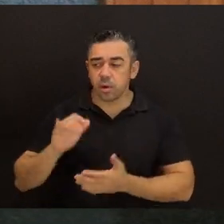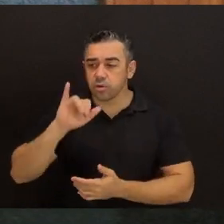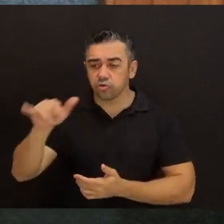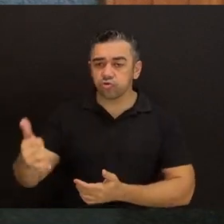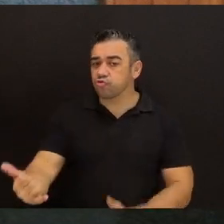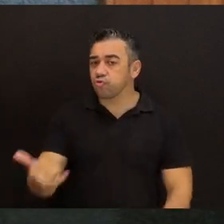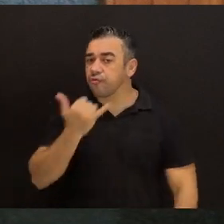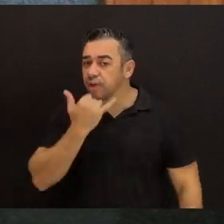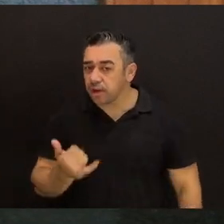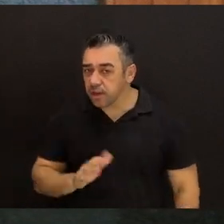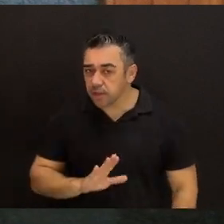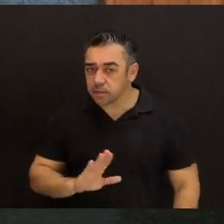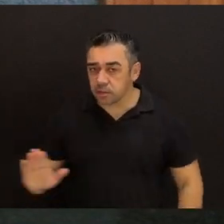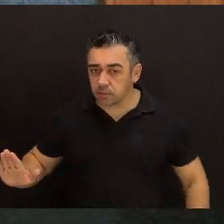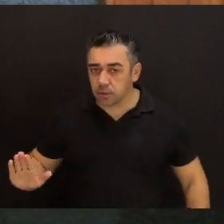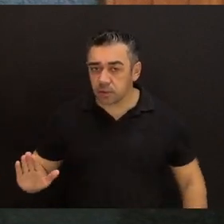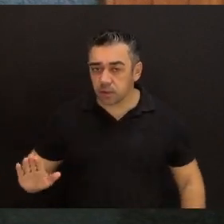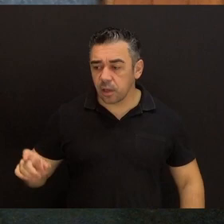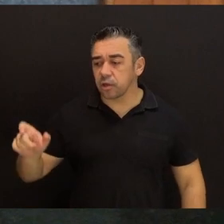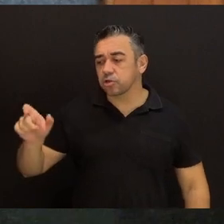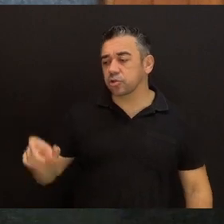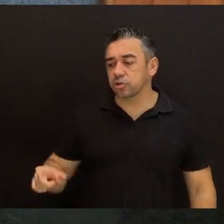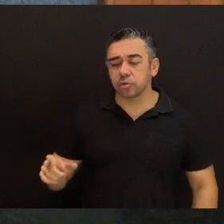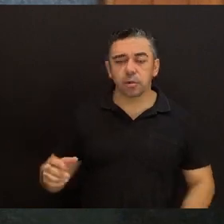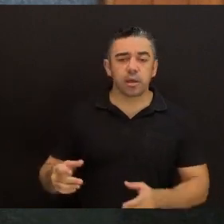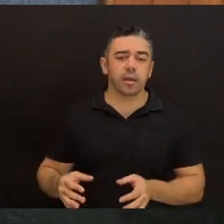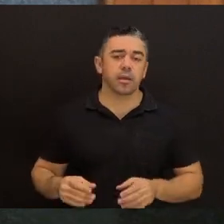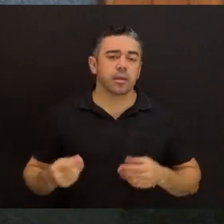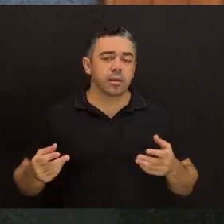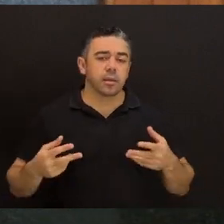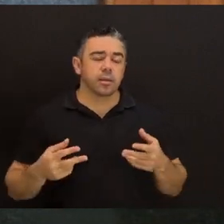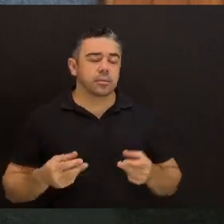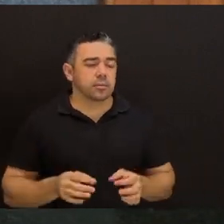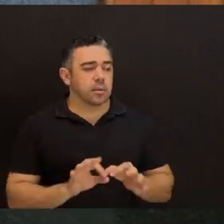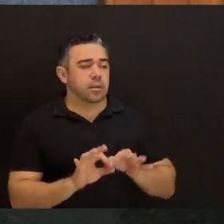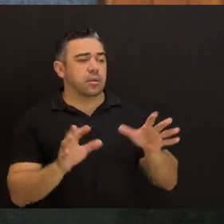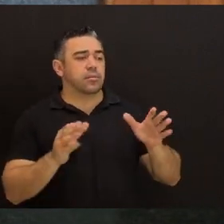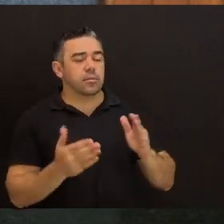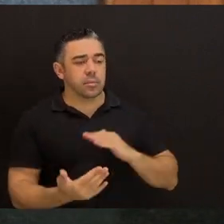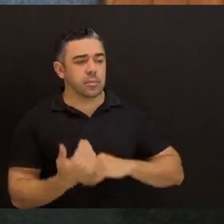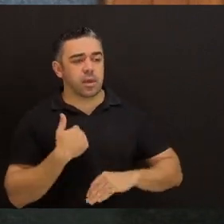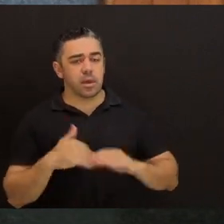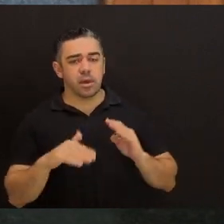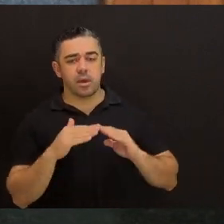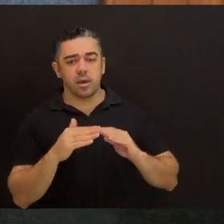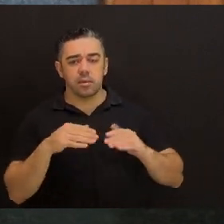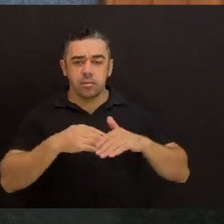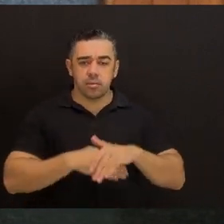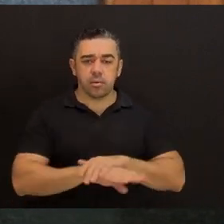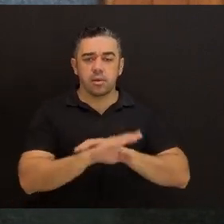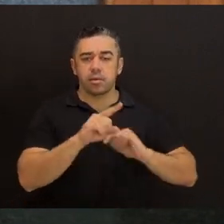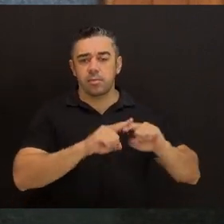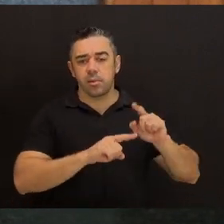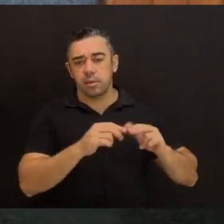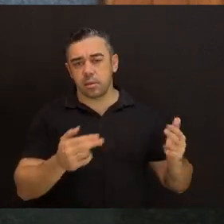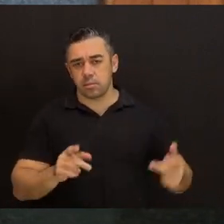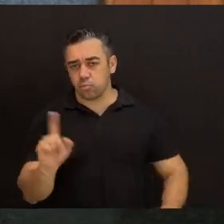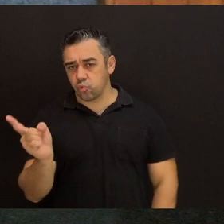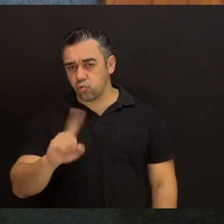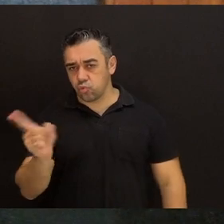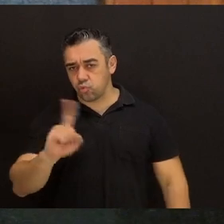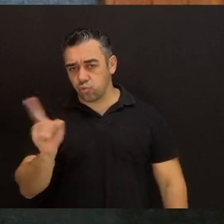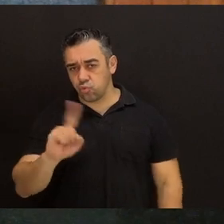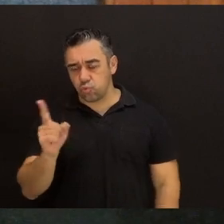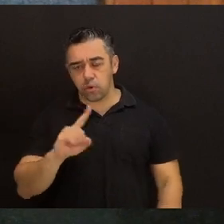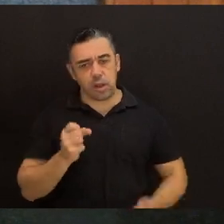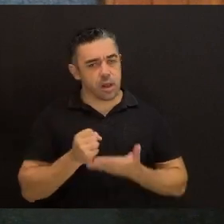não me vem aqui falar que o servidor é gentil estava emprestando a casa como depósito nenhum servidor leva nada para